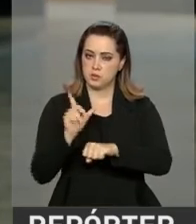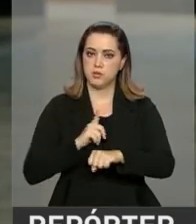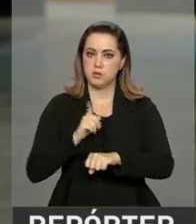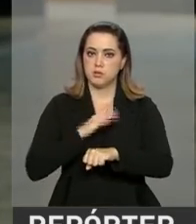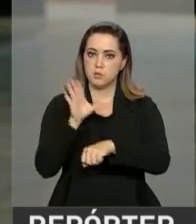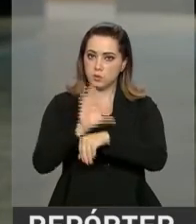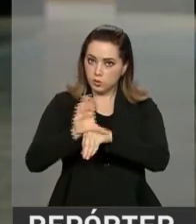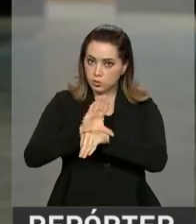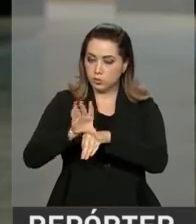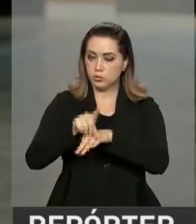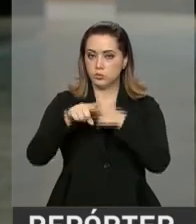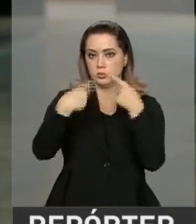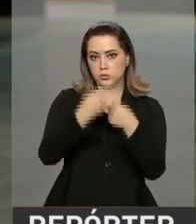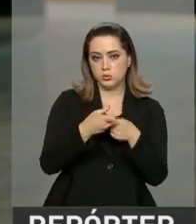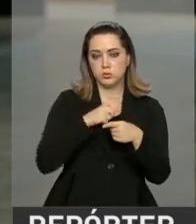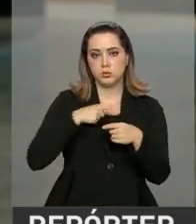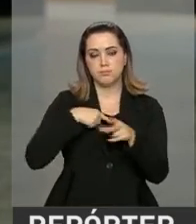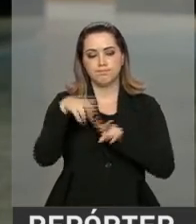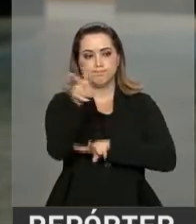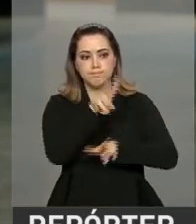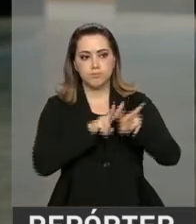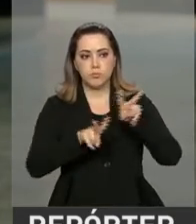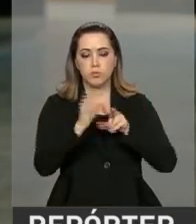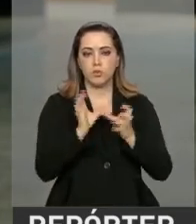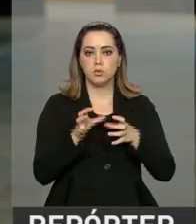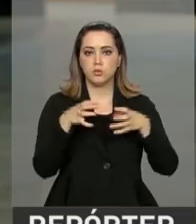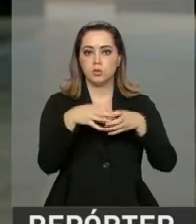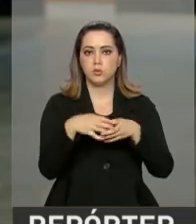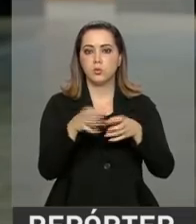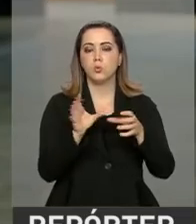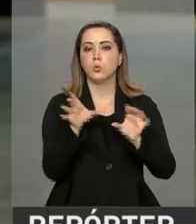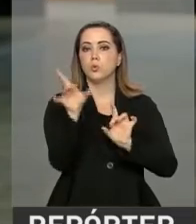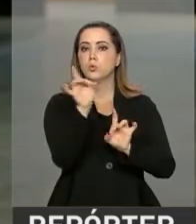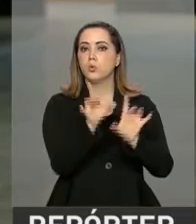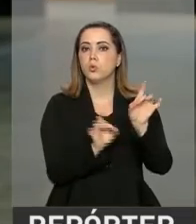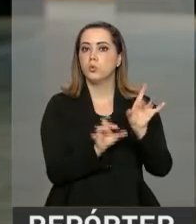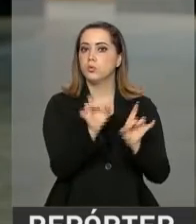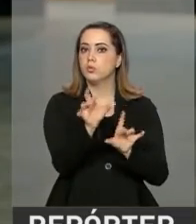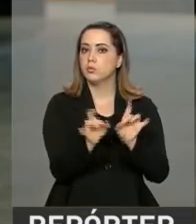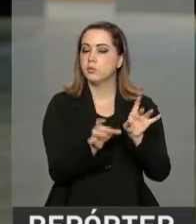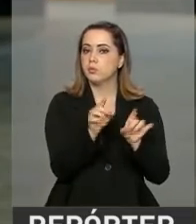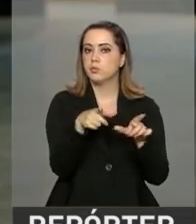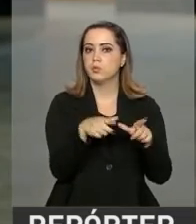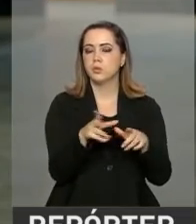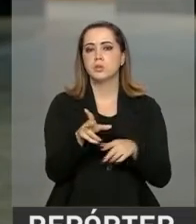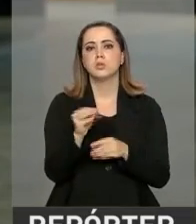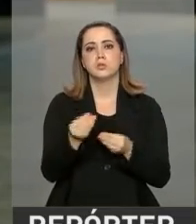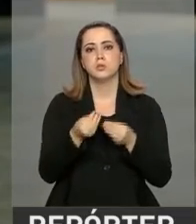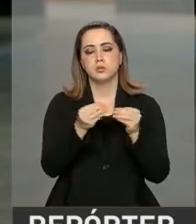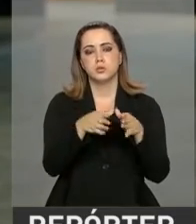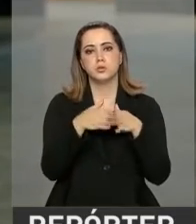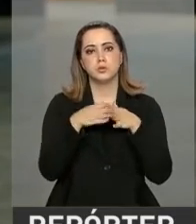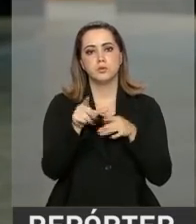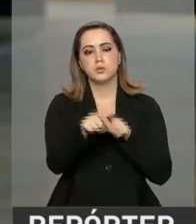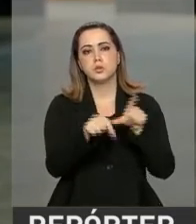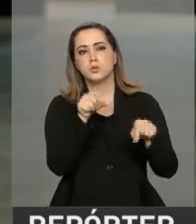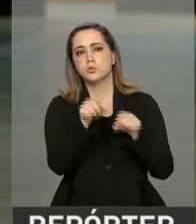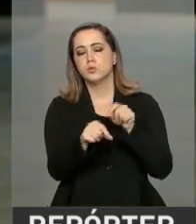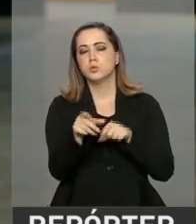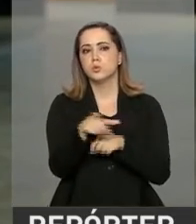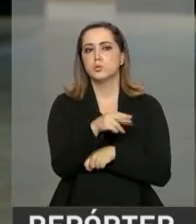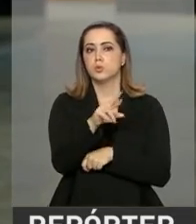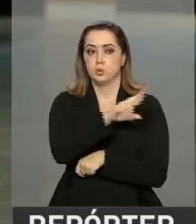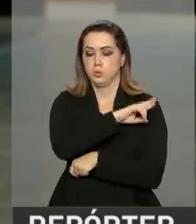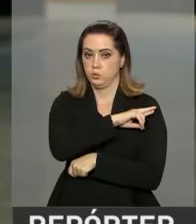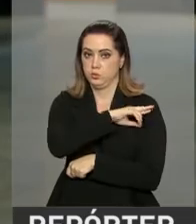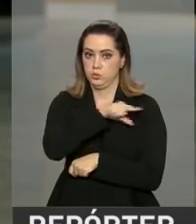e a próxima etapa é a análise numa comissão especial que vai ser montada pelo presidente da Casa, deputado Rodrigo Maia. Depois de